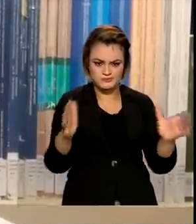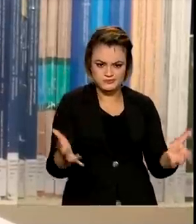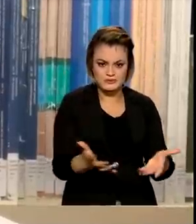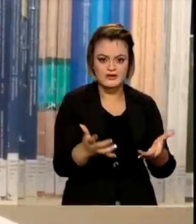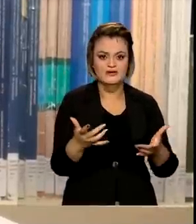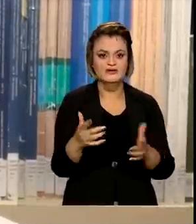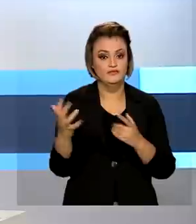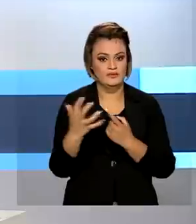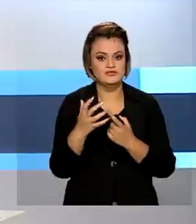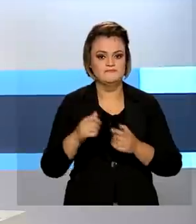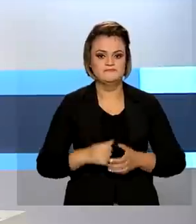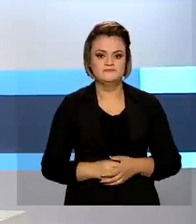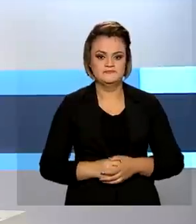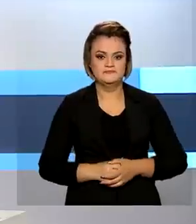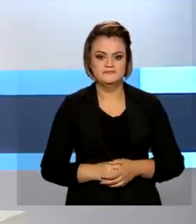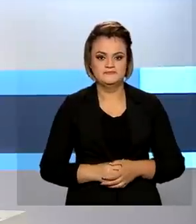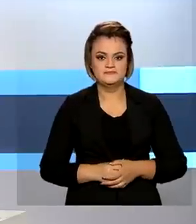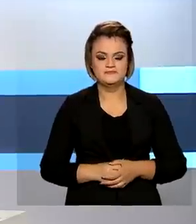gasolina final.